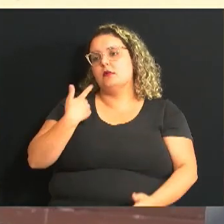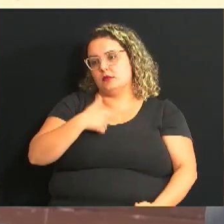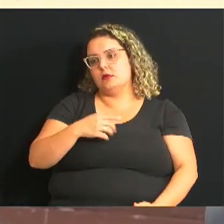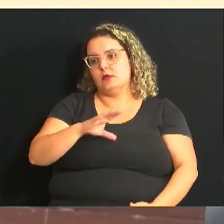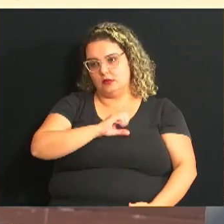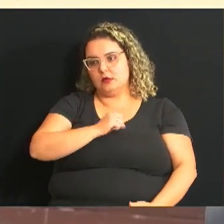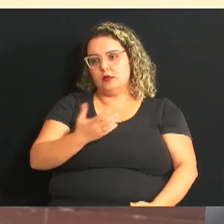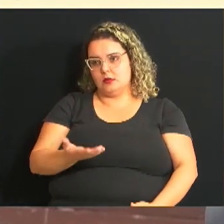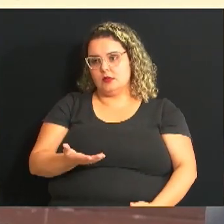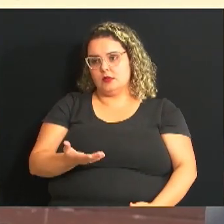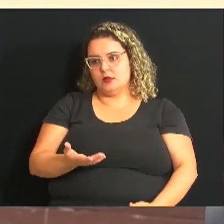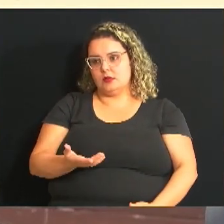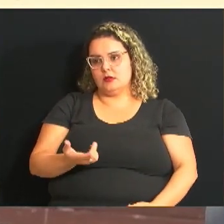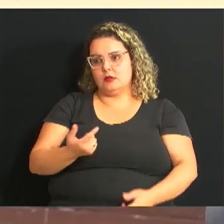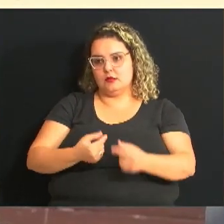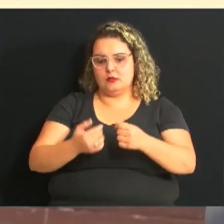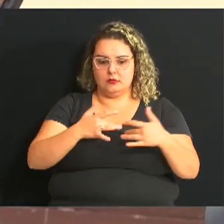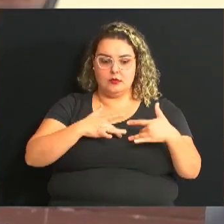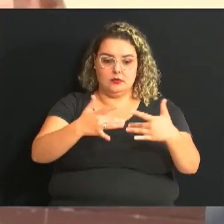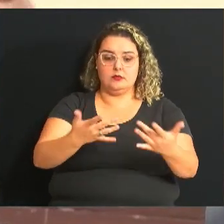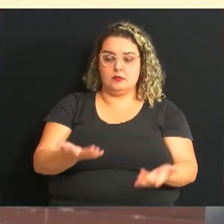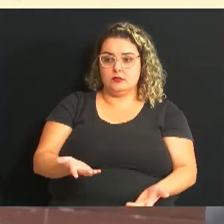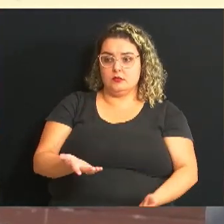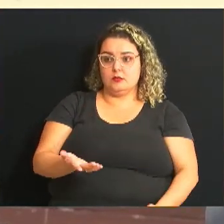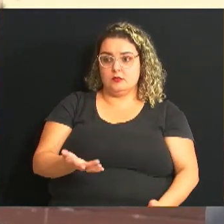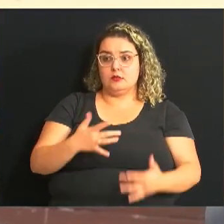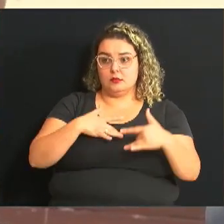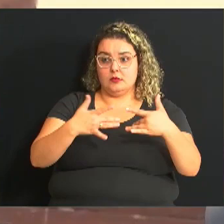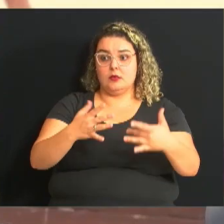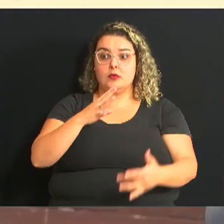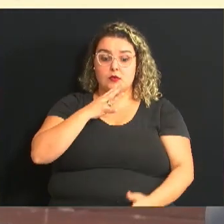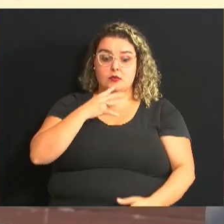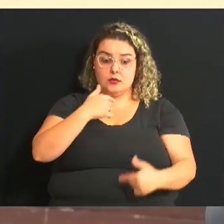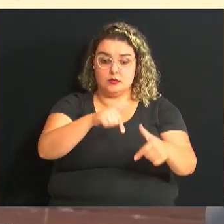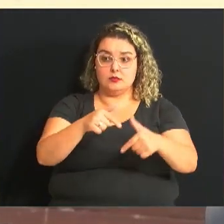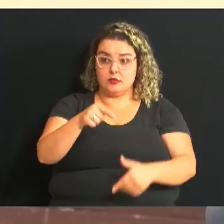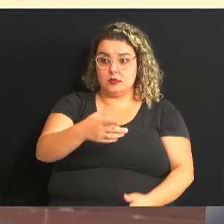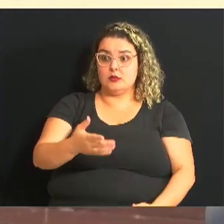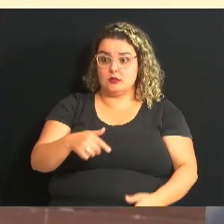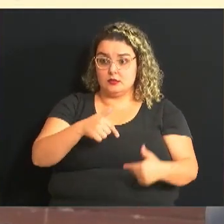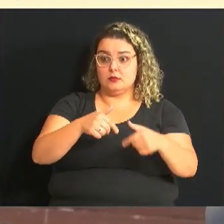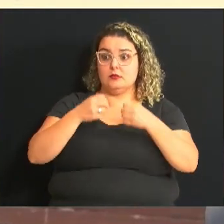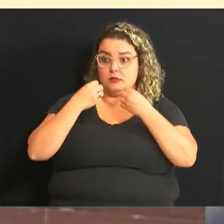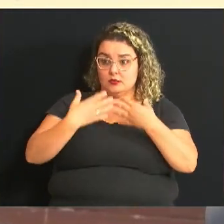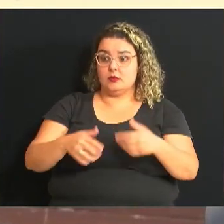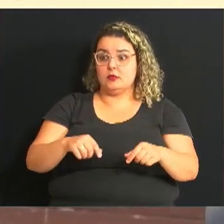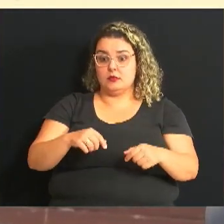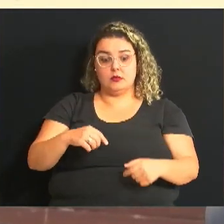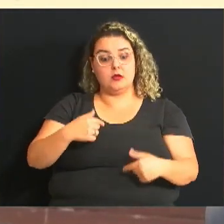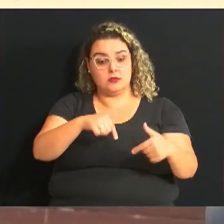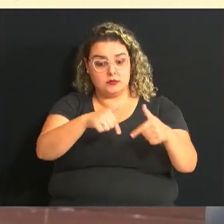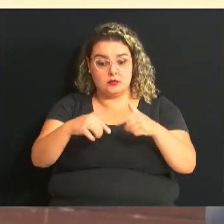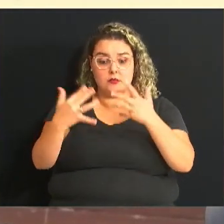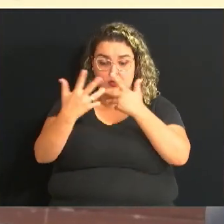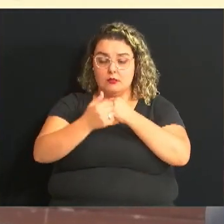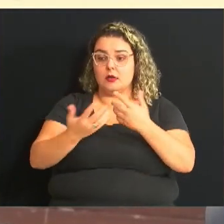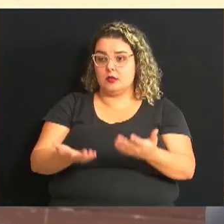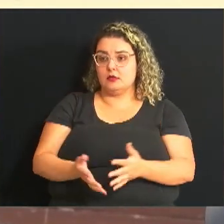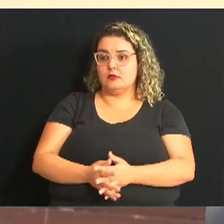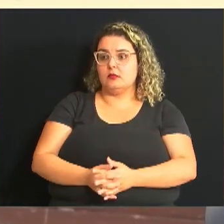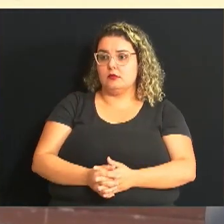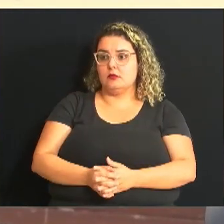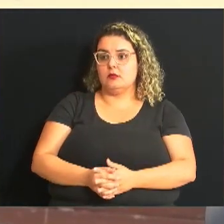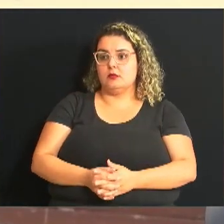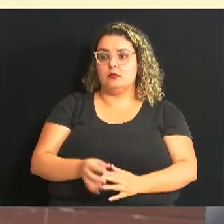Quando vai fazer uma doação, você quer saber. Nossa, eu vou doar, eu conheço o trabalho deles, eles trabalham muito bem, eles fazem um trabalho muito bonito. Então, mas vai para o